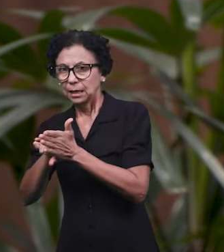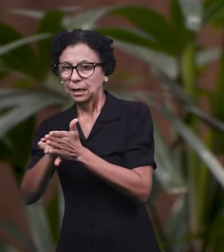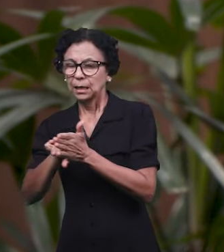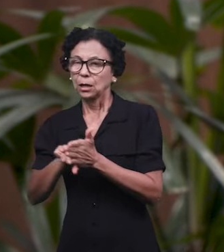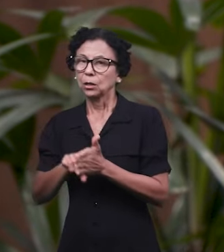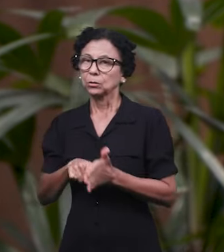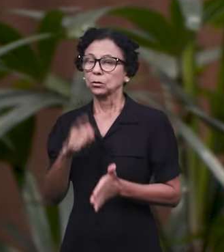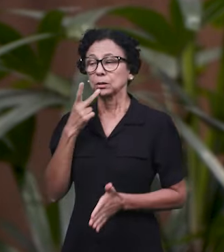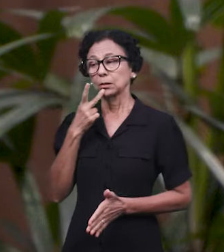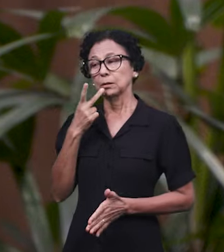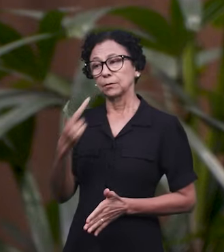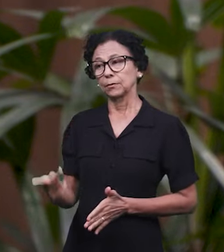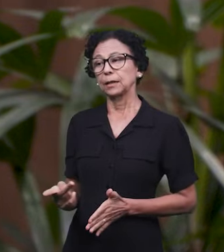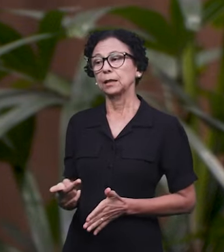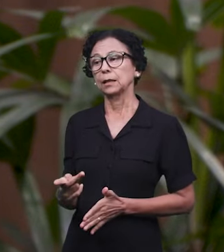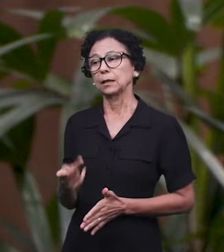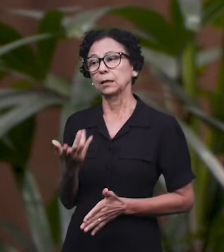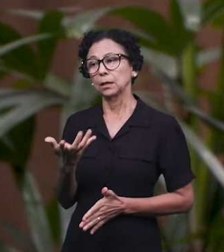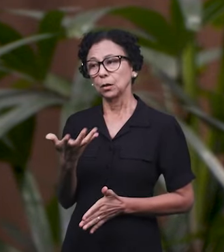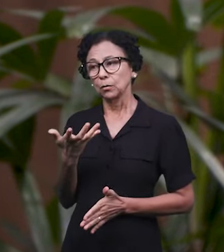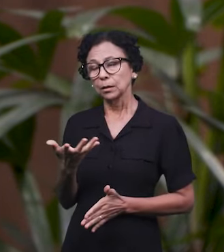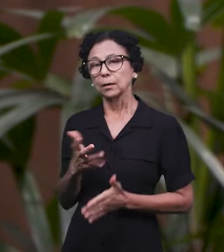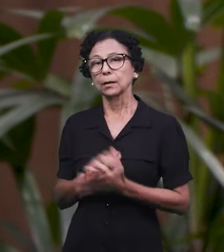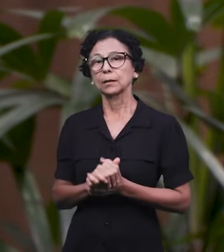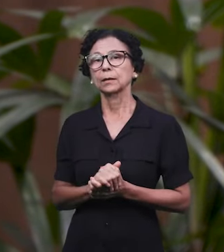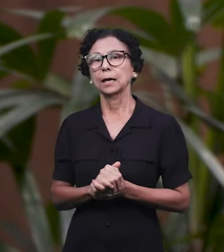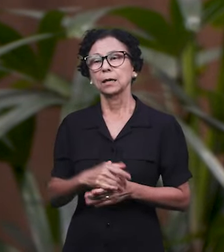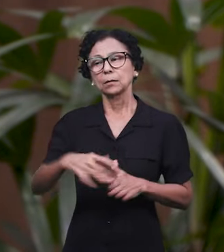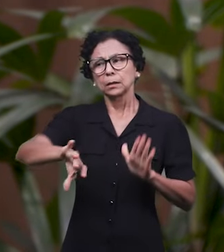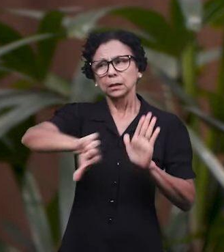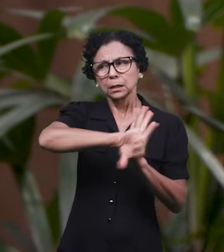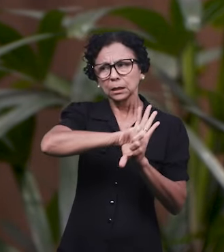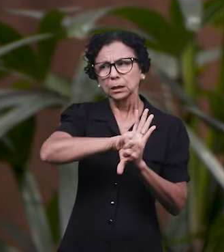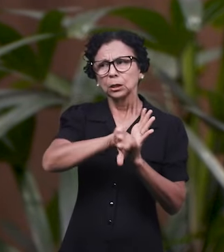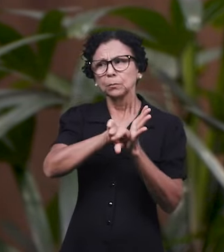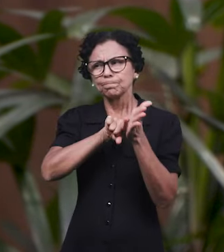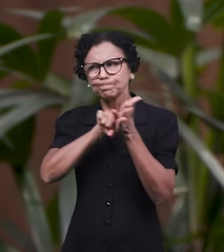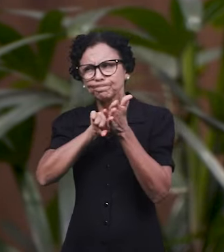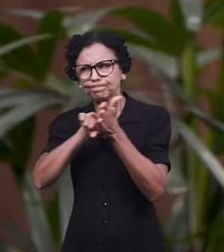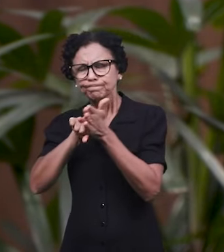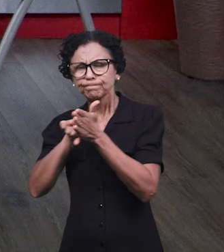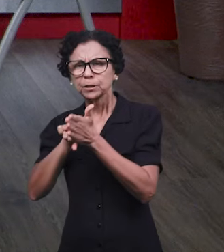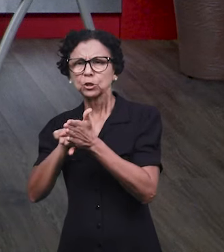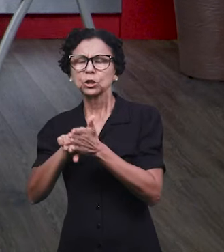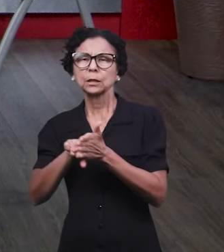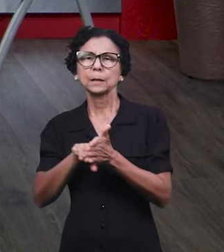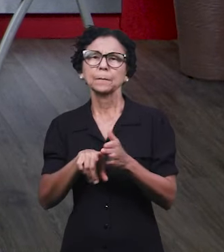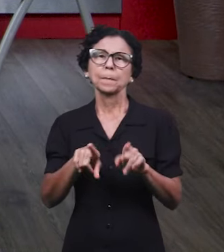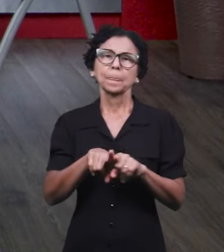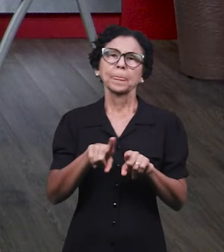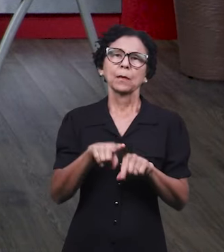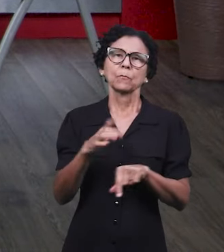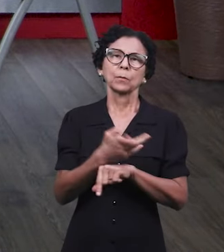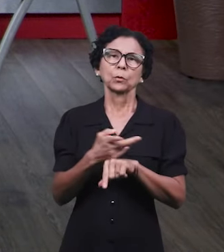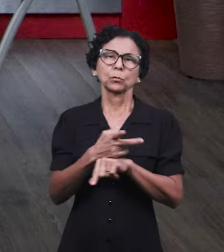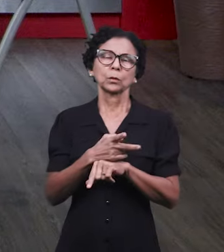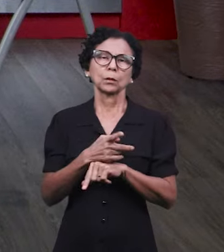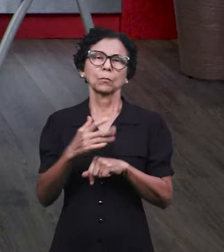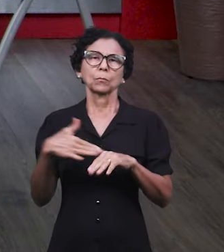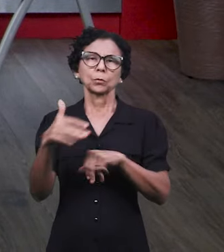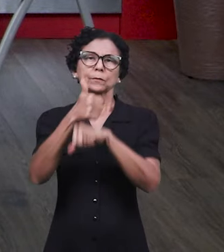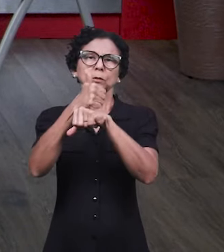esse crime seja seja investigado E além disso né vai procurar um advogado Claro eh ela pode